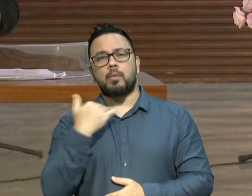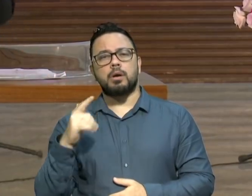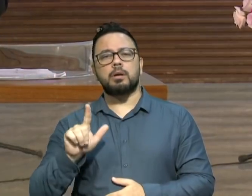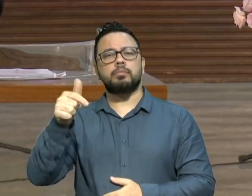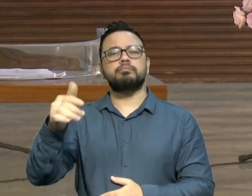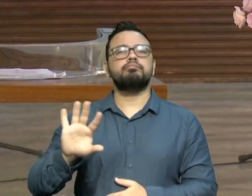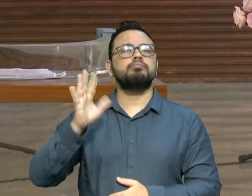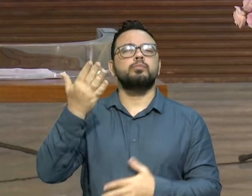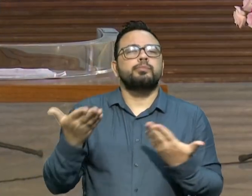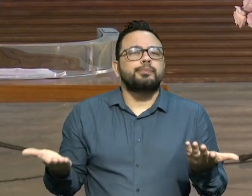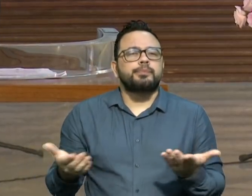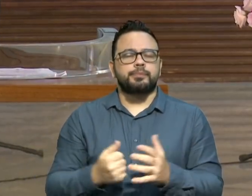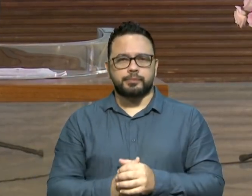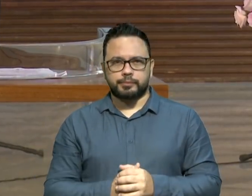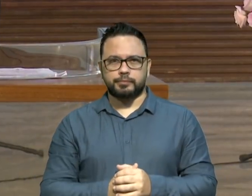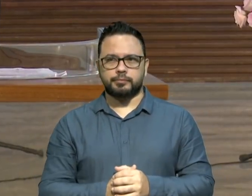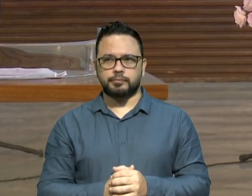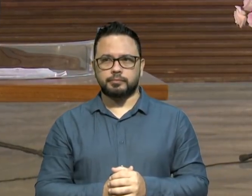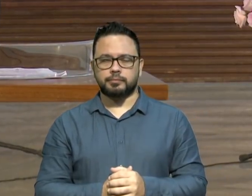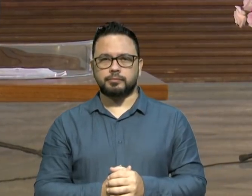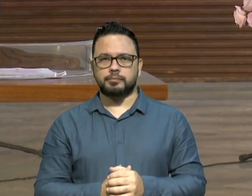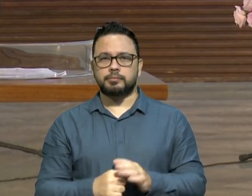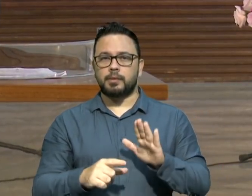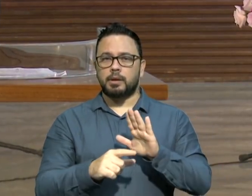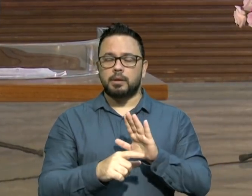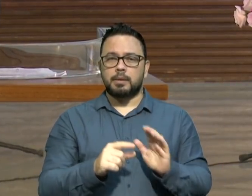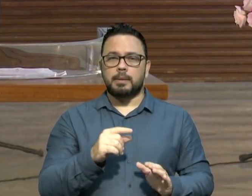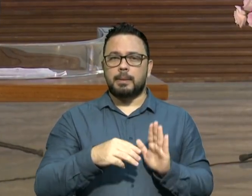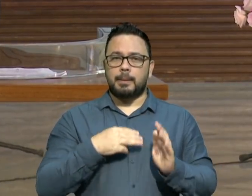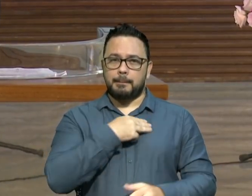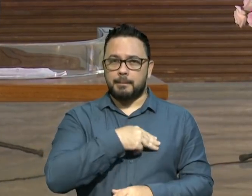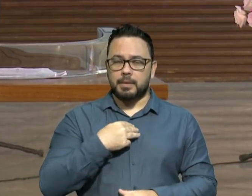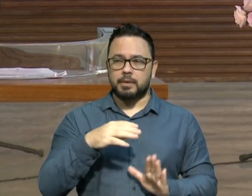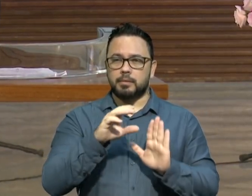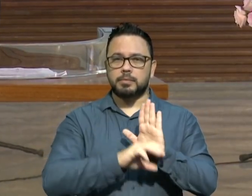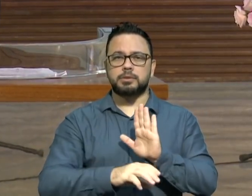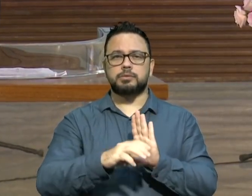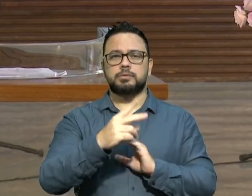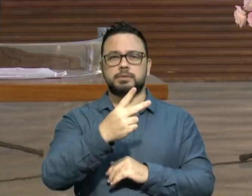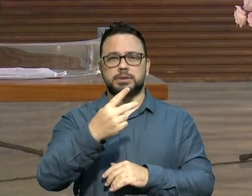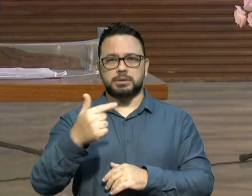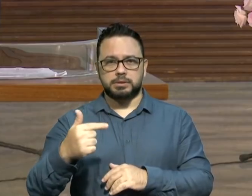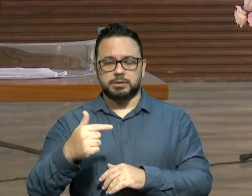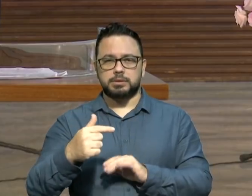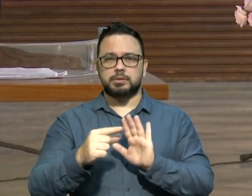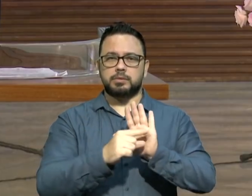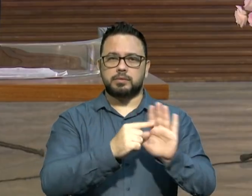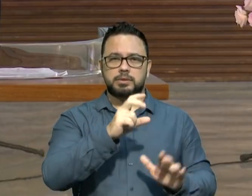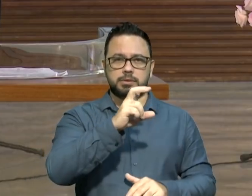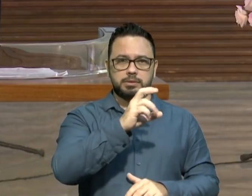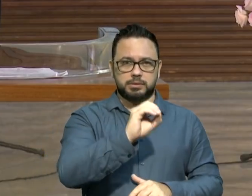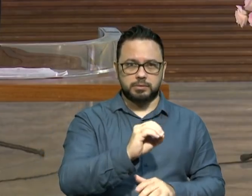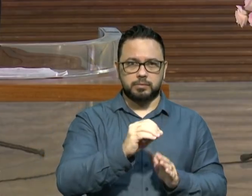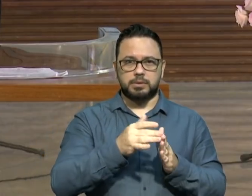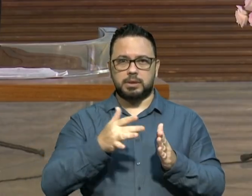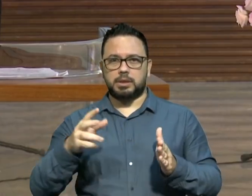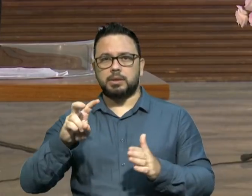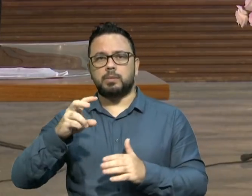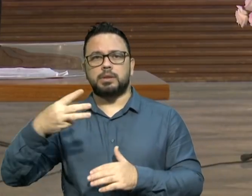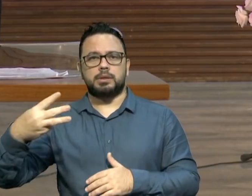Mateus 27 primeiro evangelho Capítulo 27 verso 50 até o verso